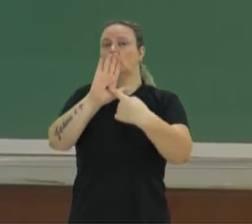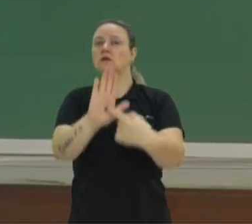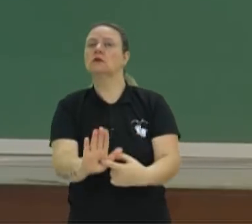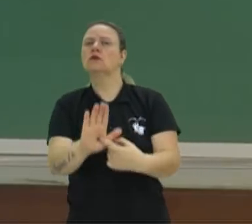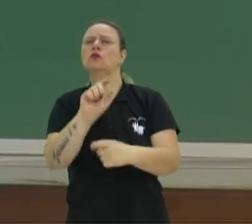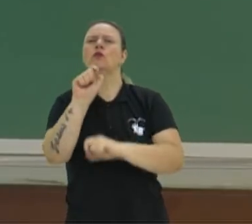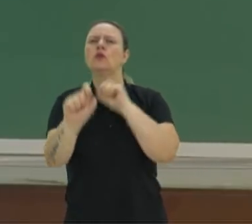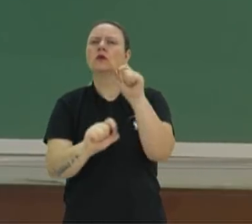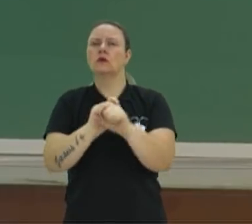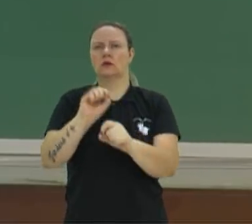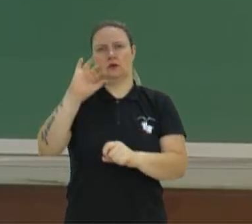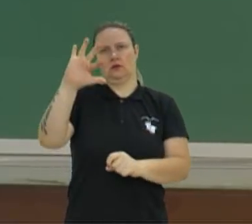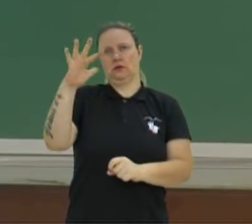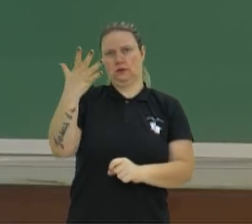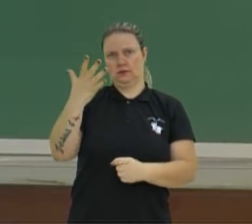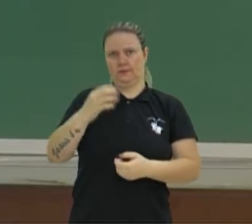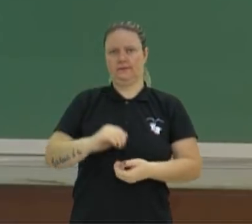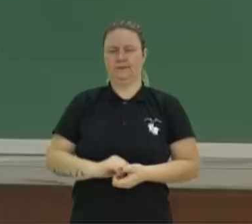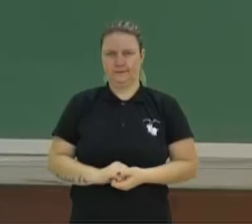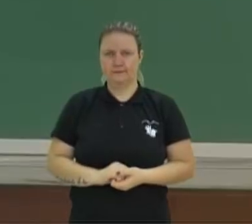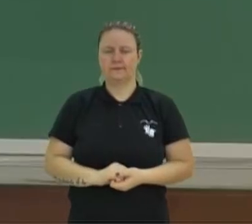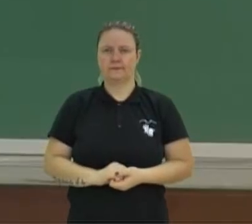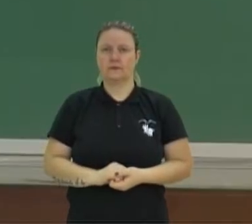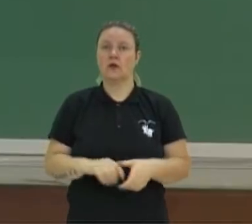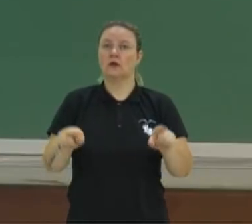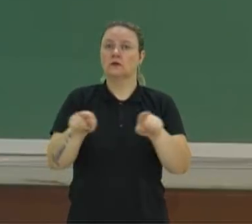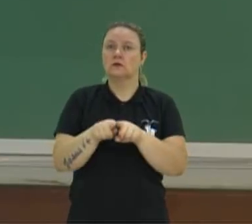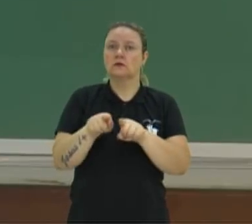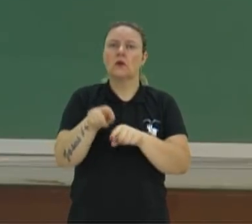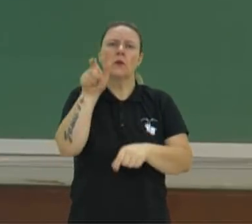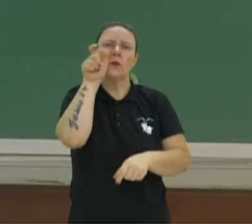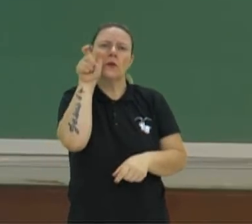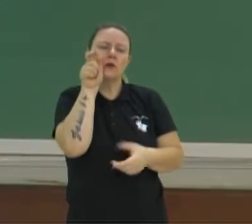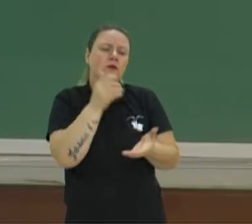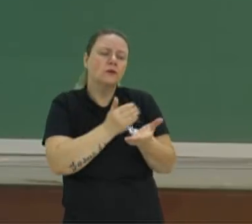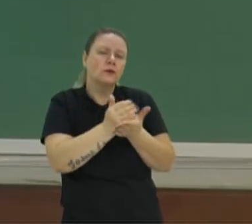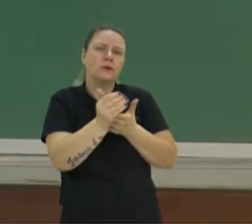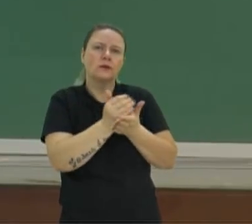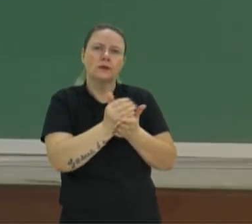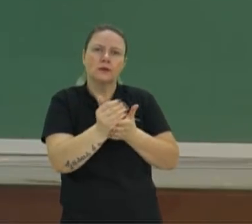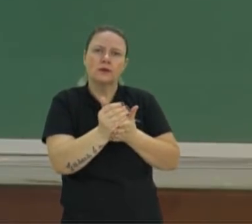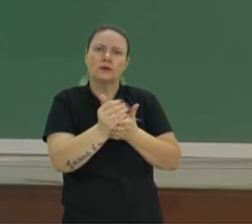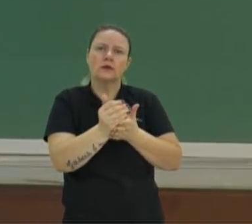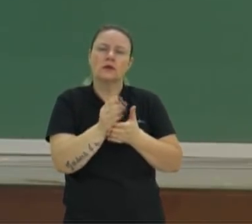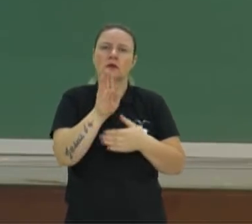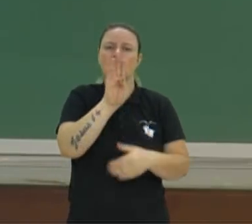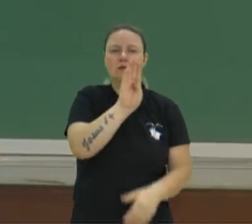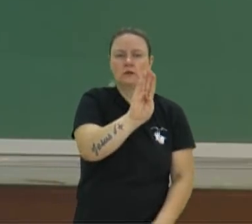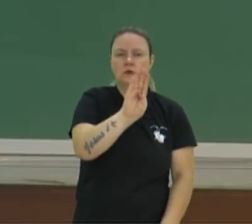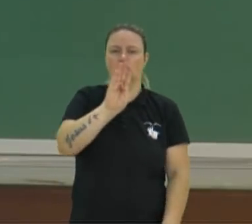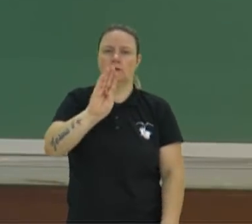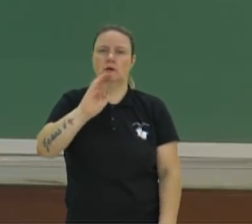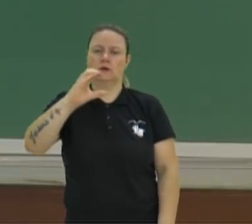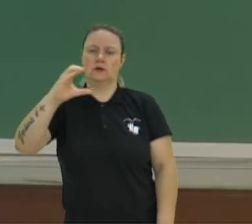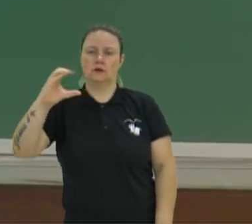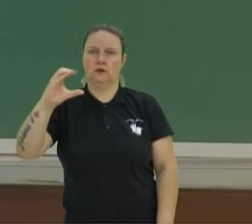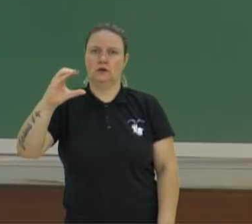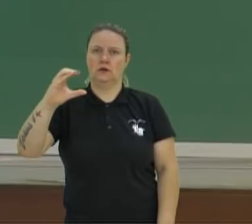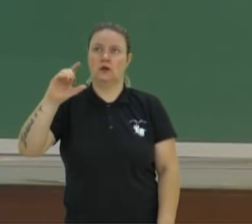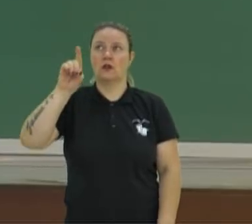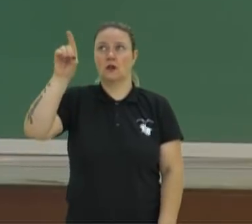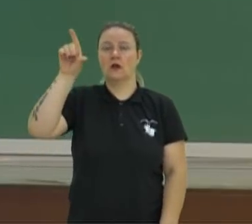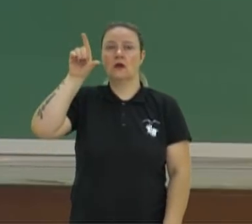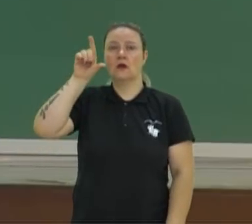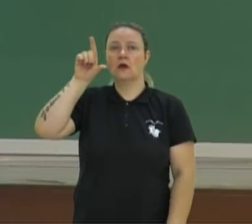a informação. E vimos lá no início que é da BBC Brasil, BBC Londres, na verdade, né? A